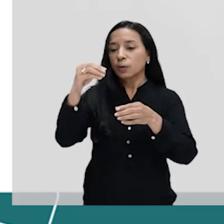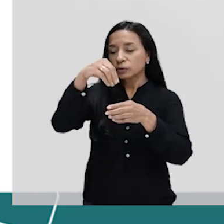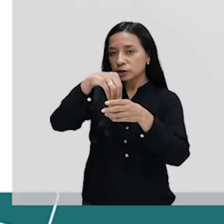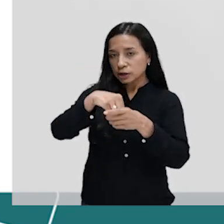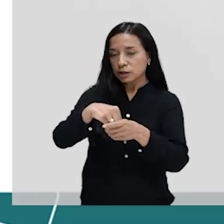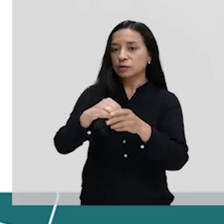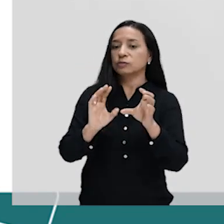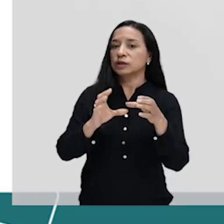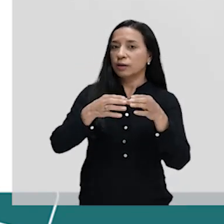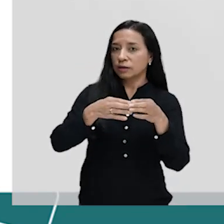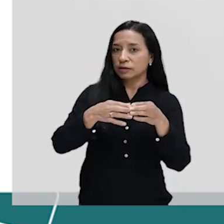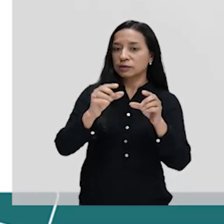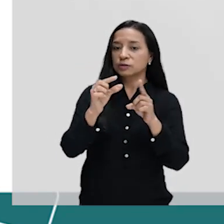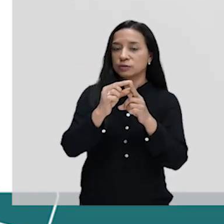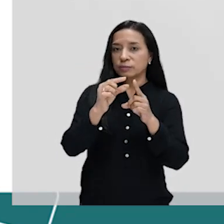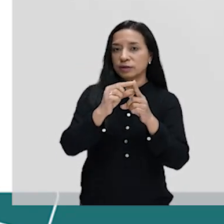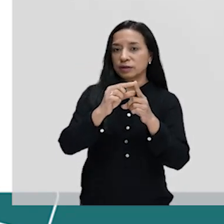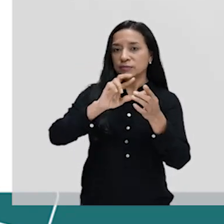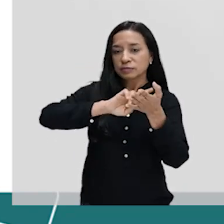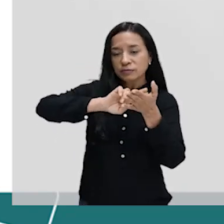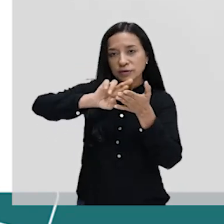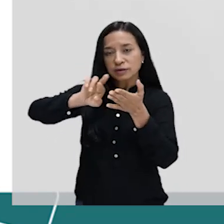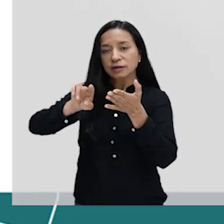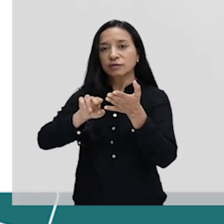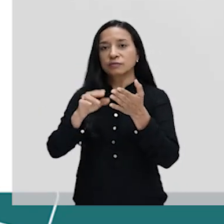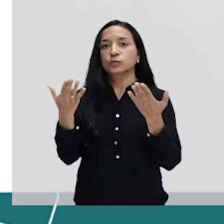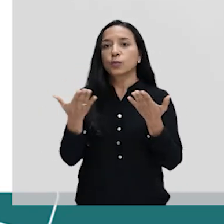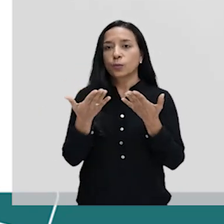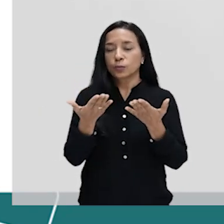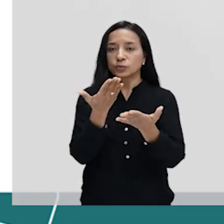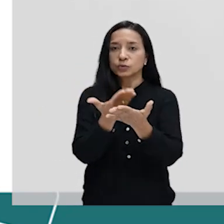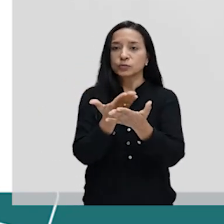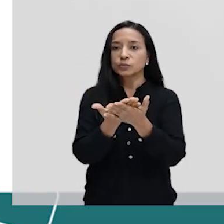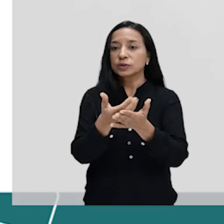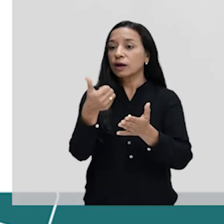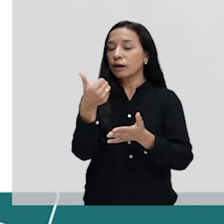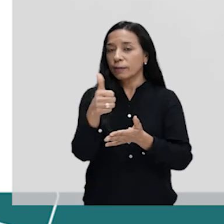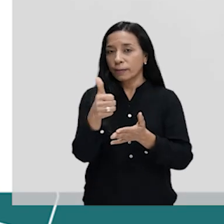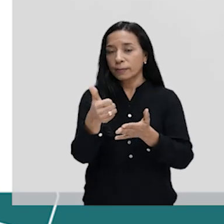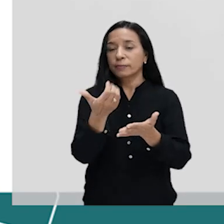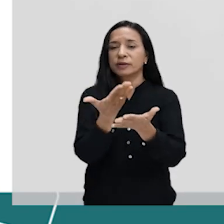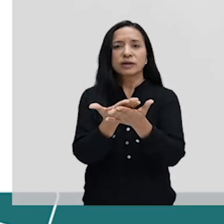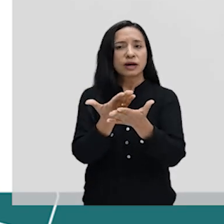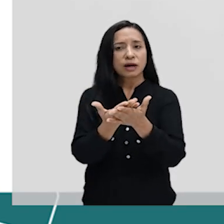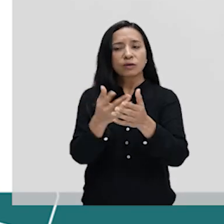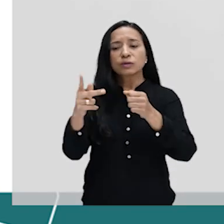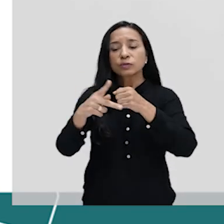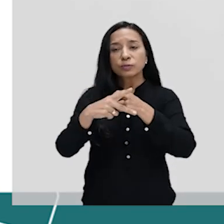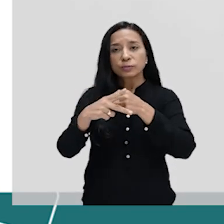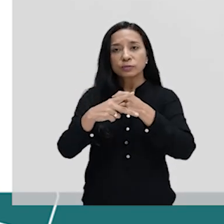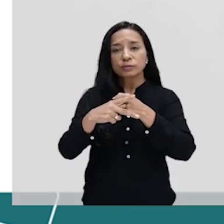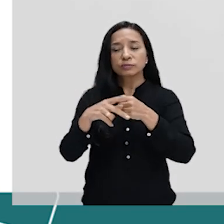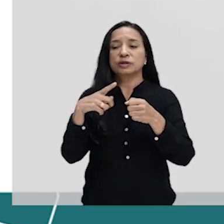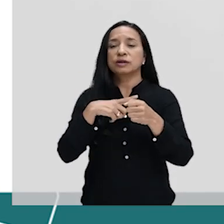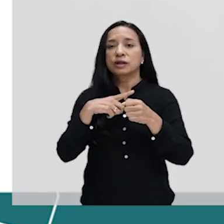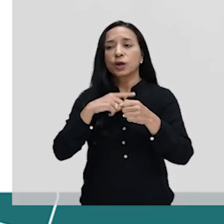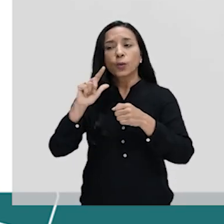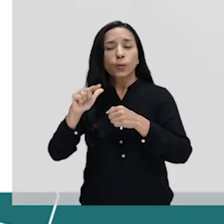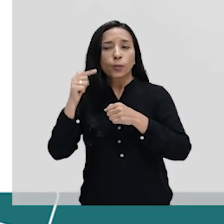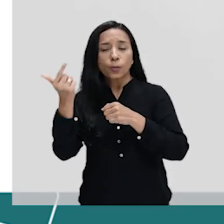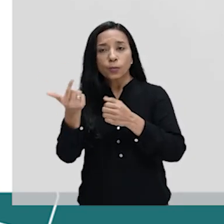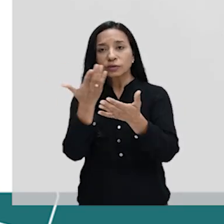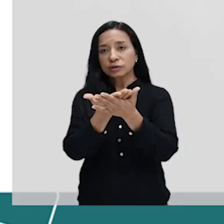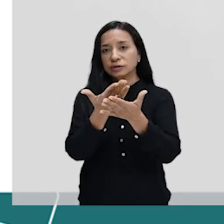de palavras variáveis, né? Nós vamos ver hoje a primeira aula sobre pronome. Nós teremos outras aulas ainda